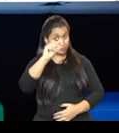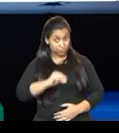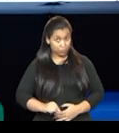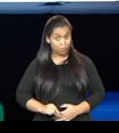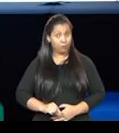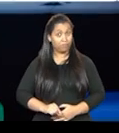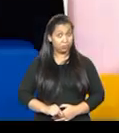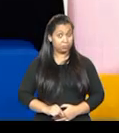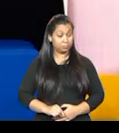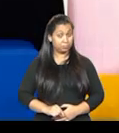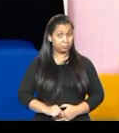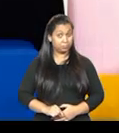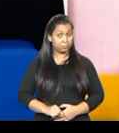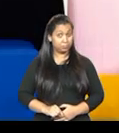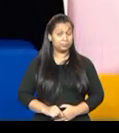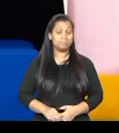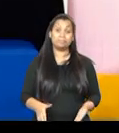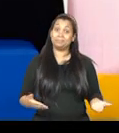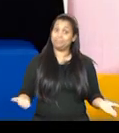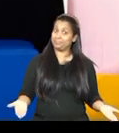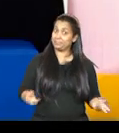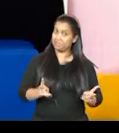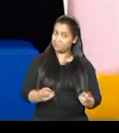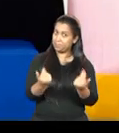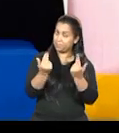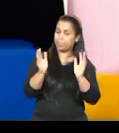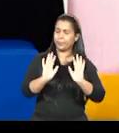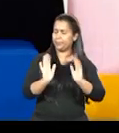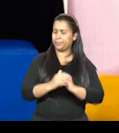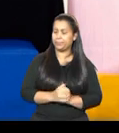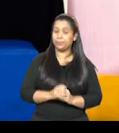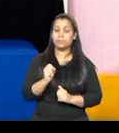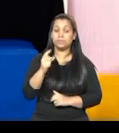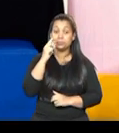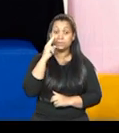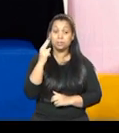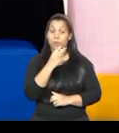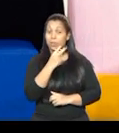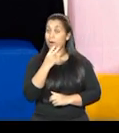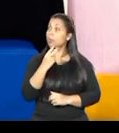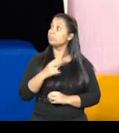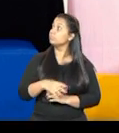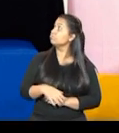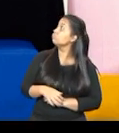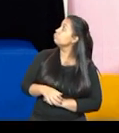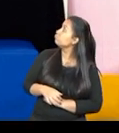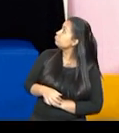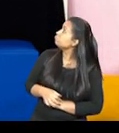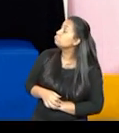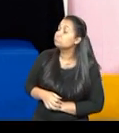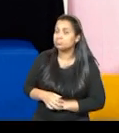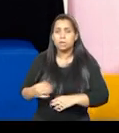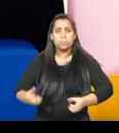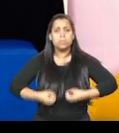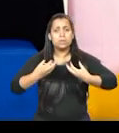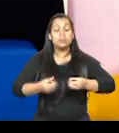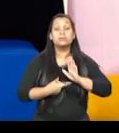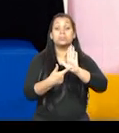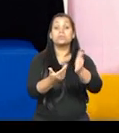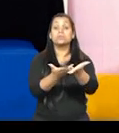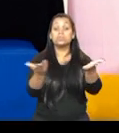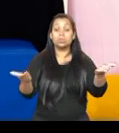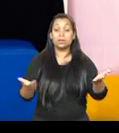versos? Nem sempre é assim. Se você olhar aqui esse cenário, você verá poesias que eu trouxe para vocês